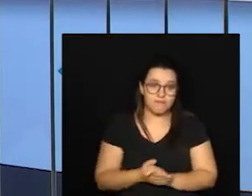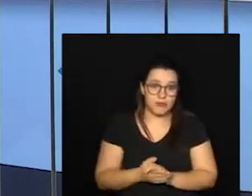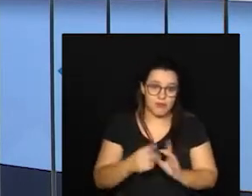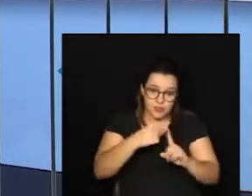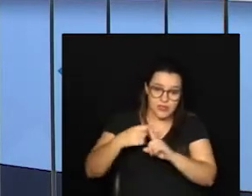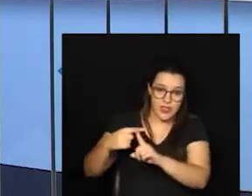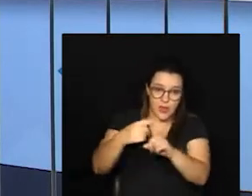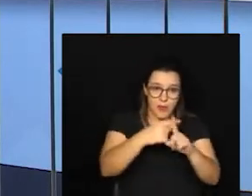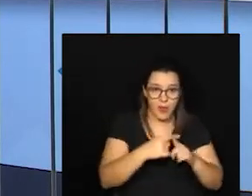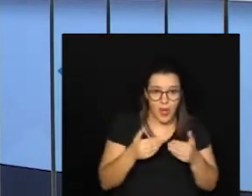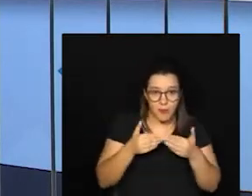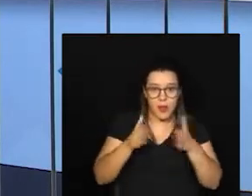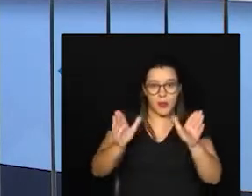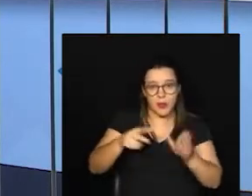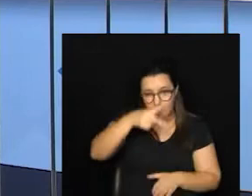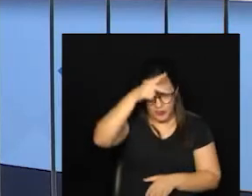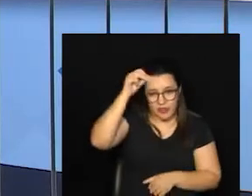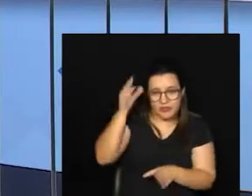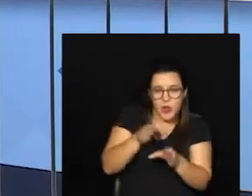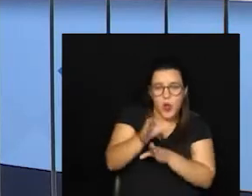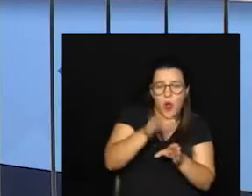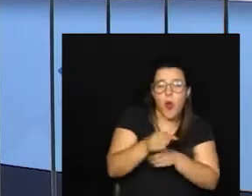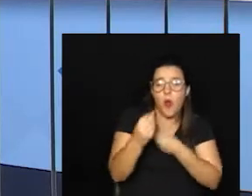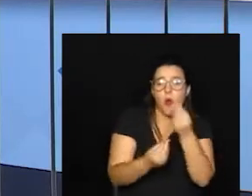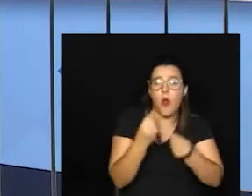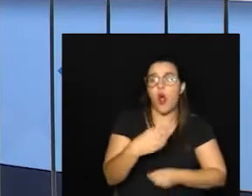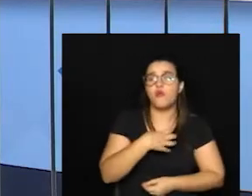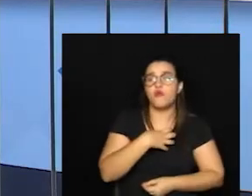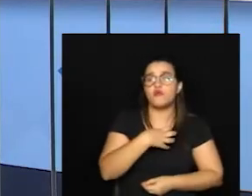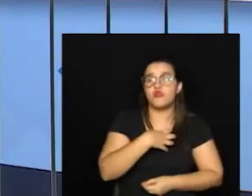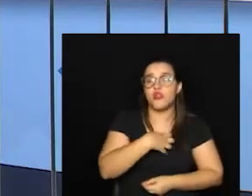e o prefeito fala de como deve ser esse trabalho.